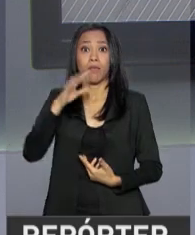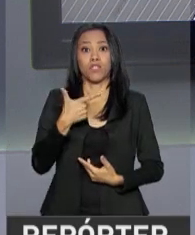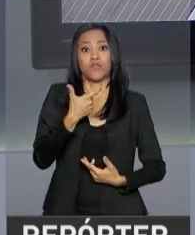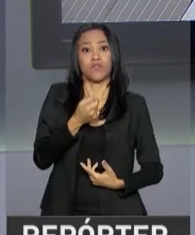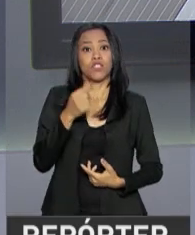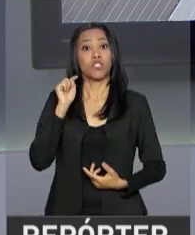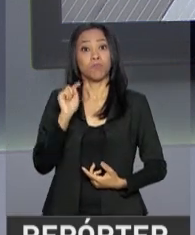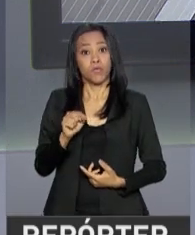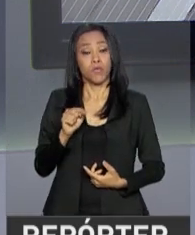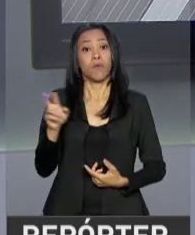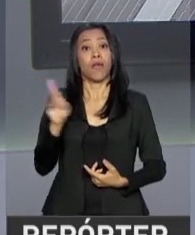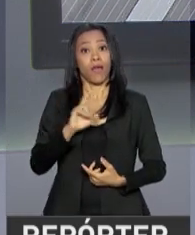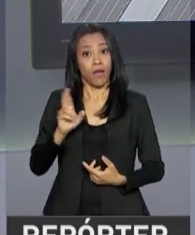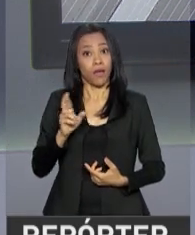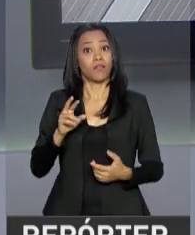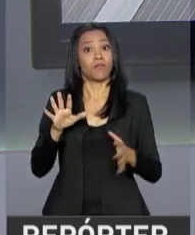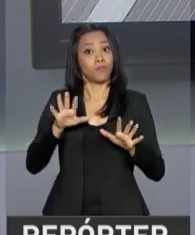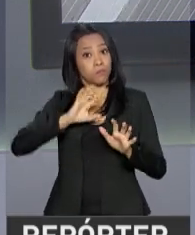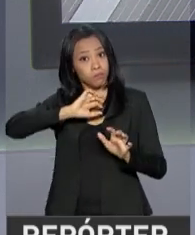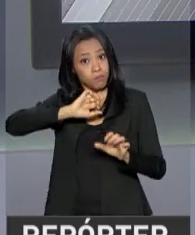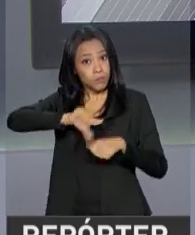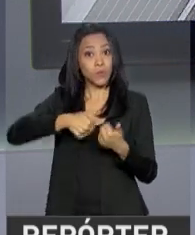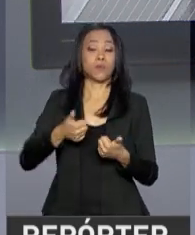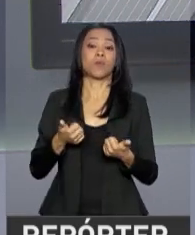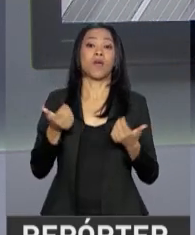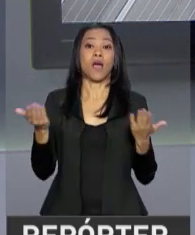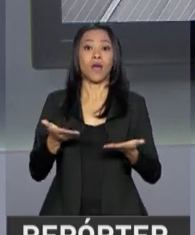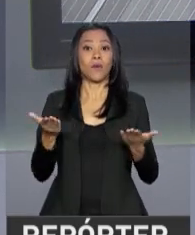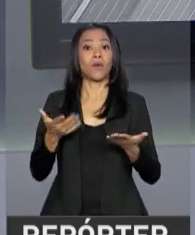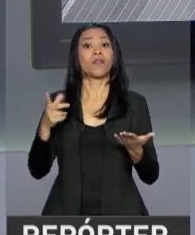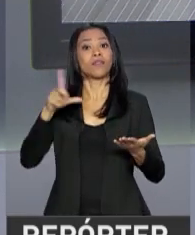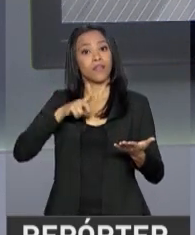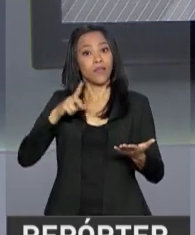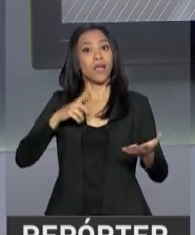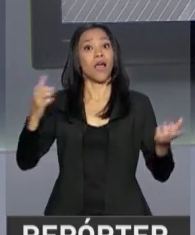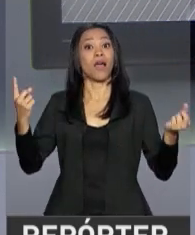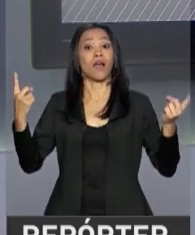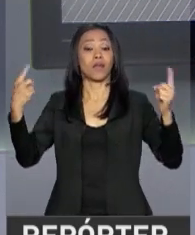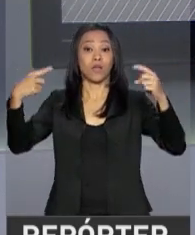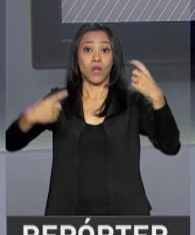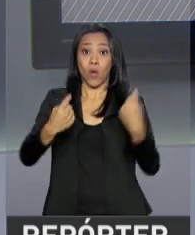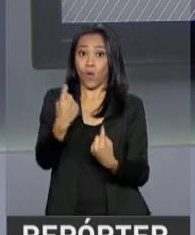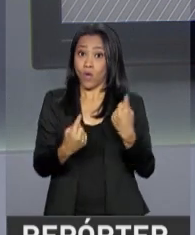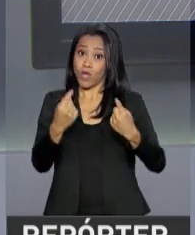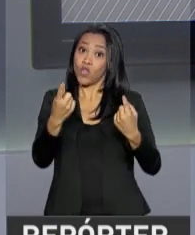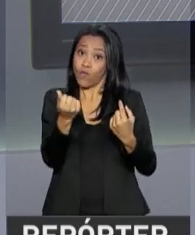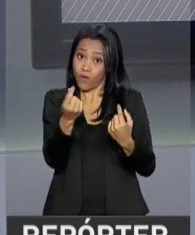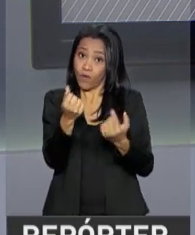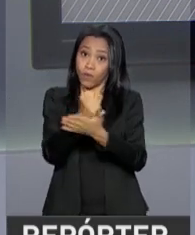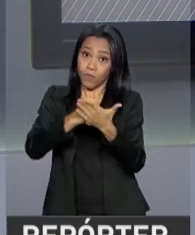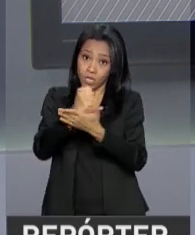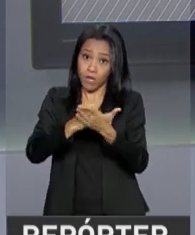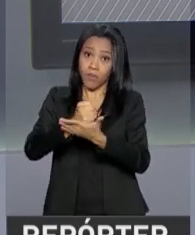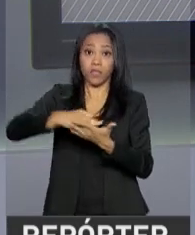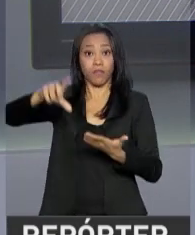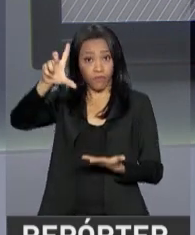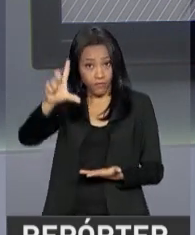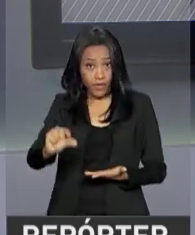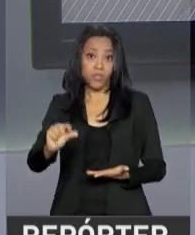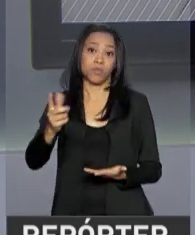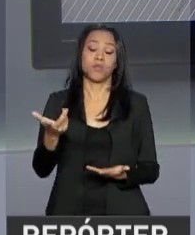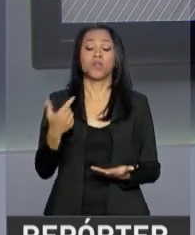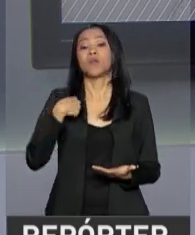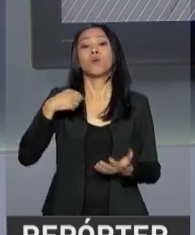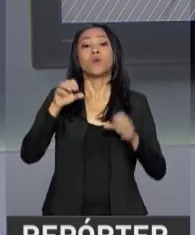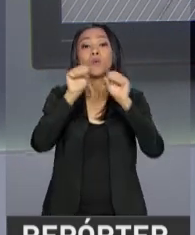mil reais foi rompida com isso entra em cena a concorrência e o custo do remédio deve cair a expectativa é que o sistema único